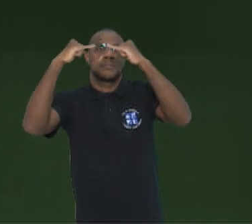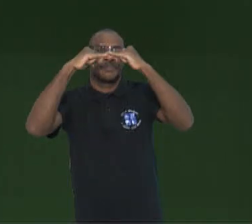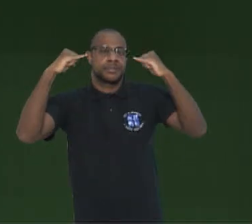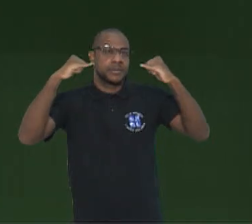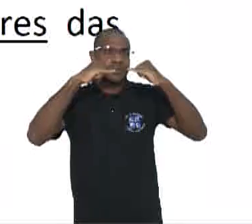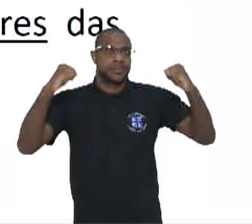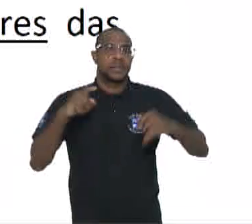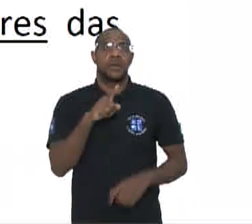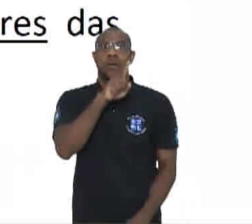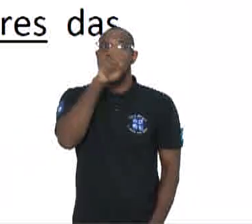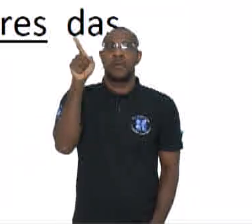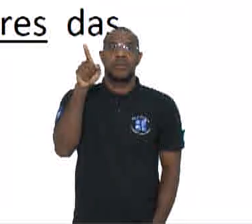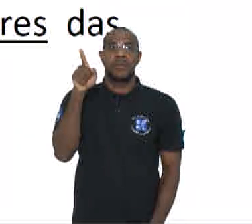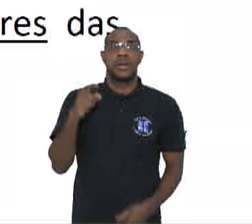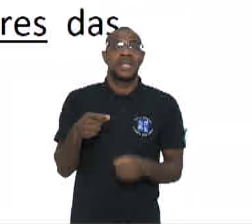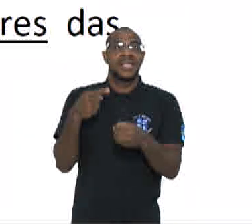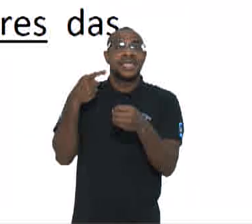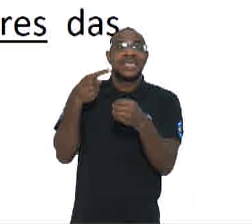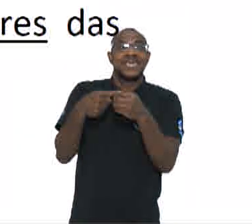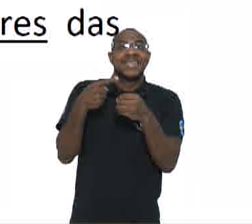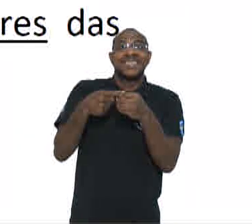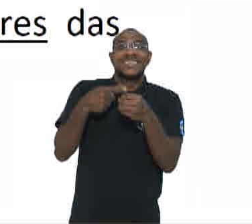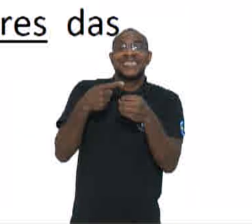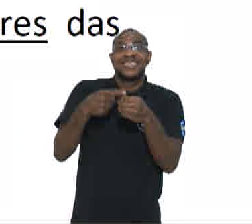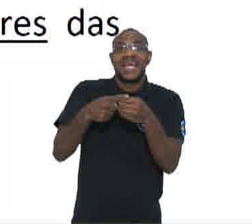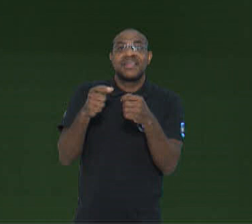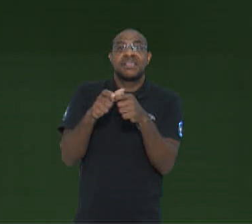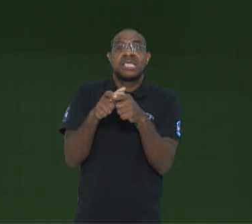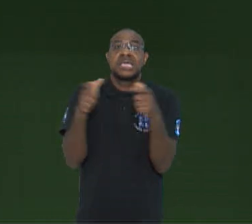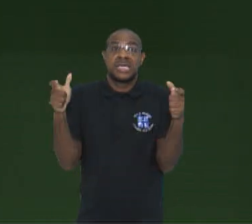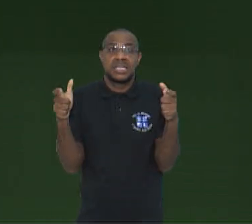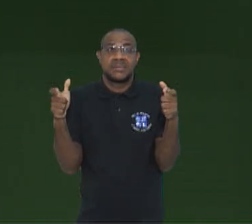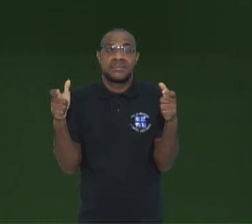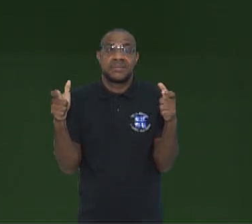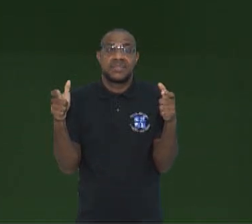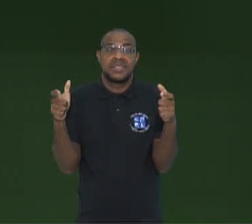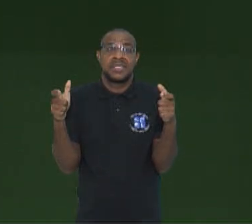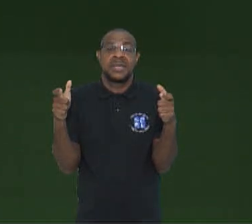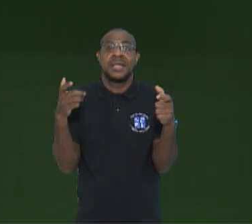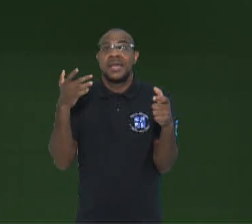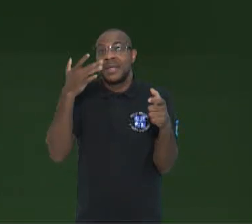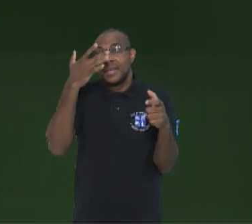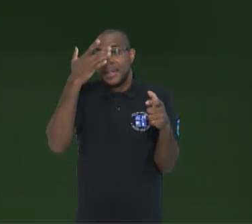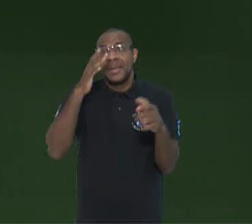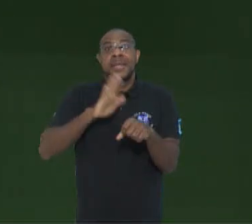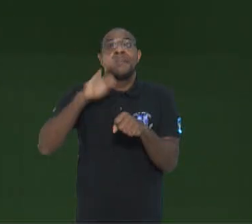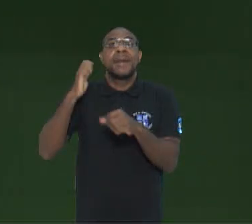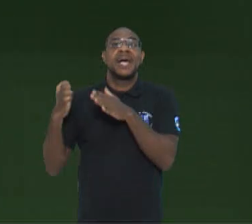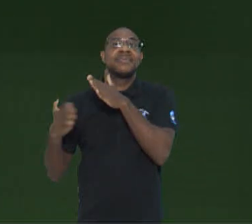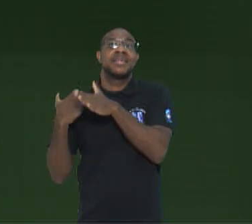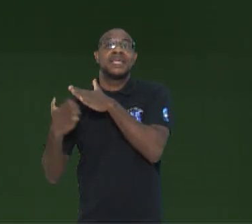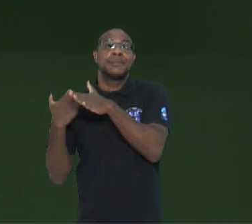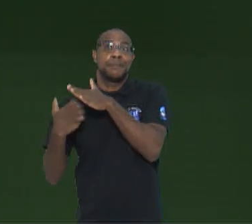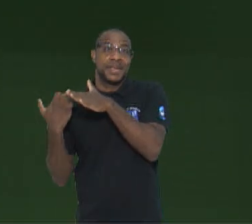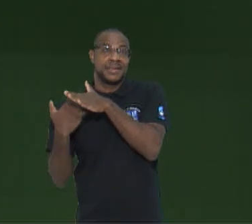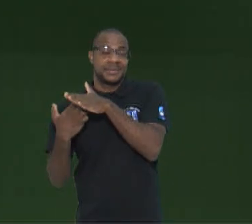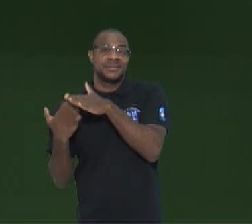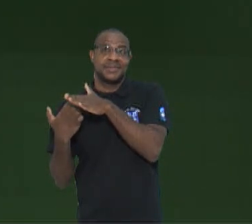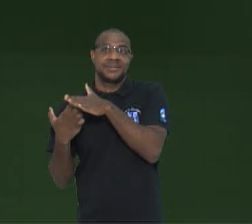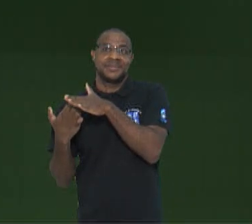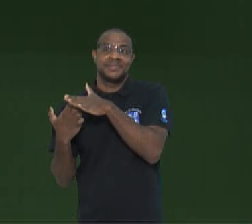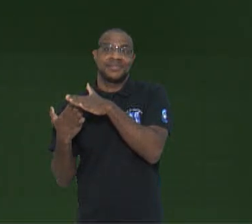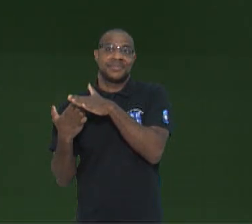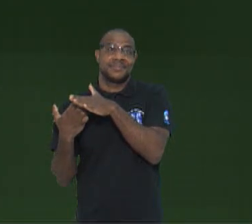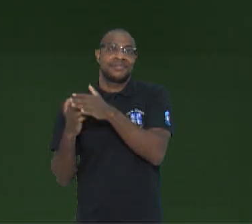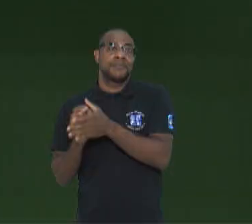Cidades grandes e mais investidores, né? Então, uma coisa relacionada à outra.